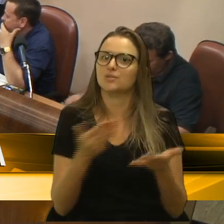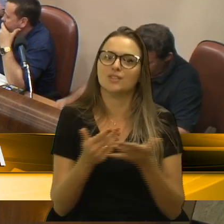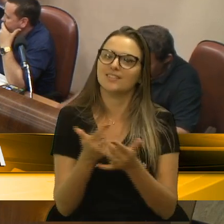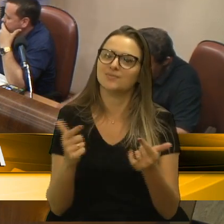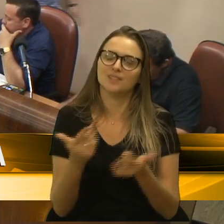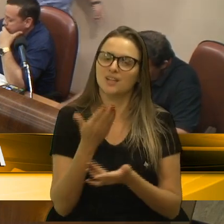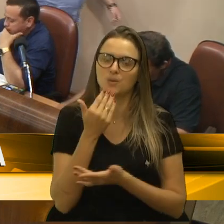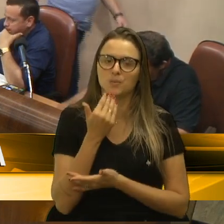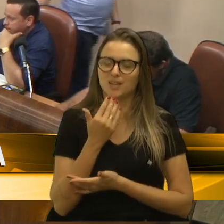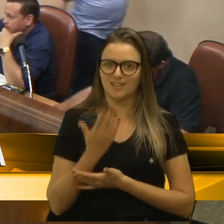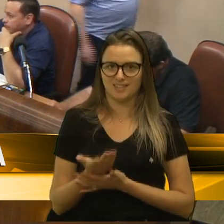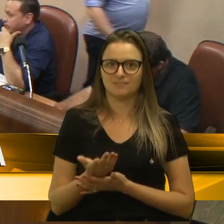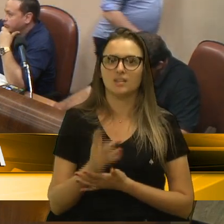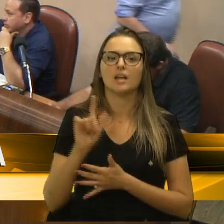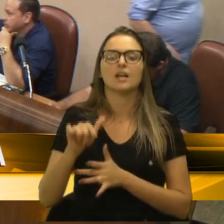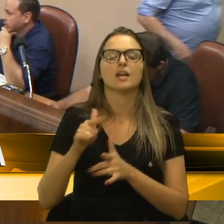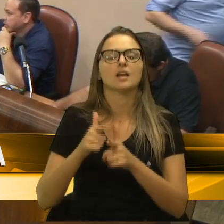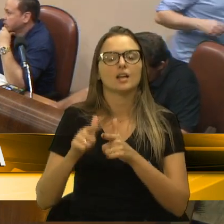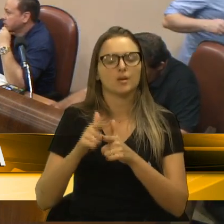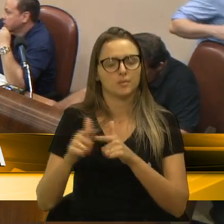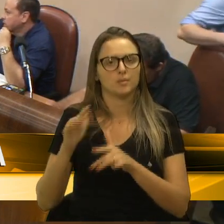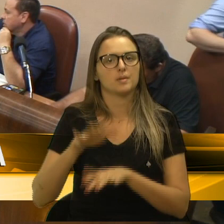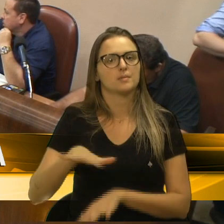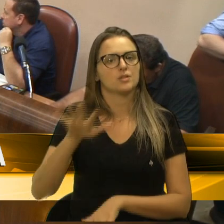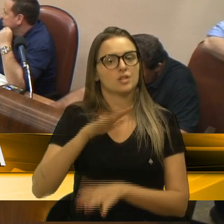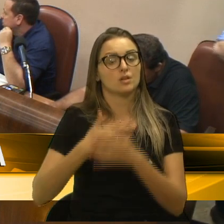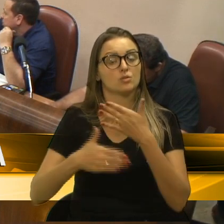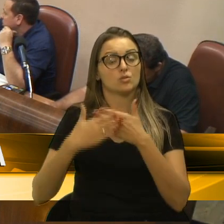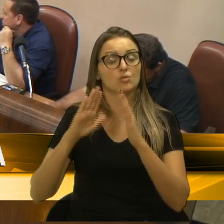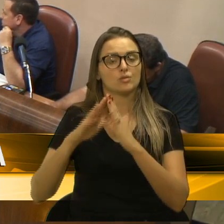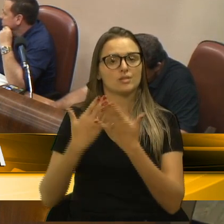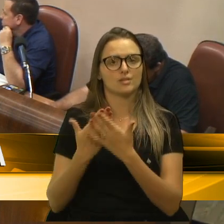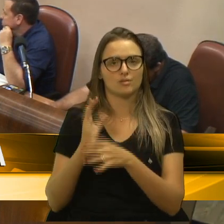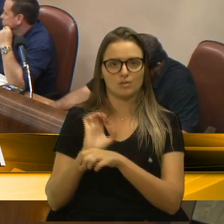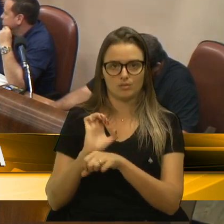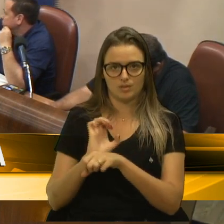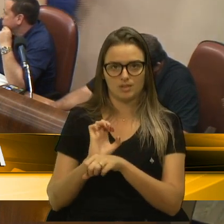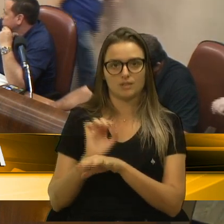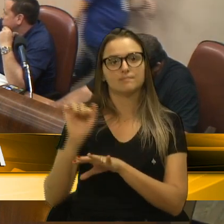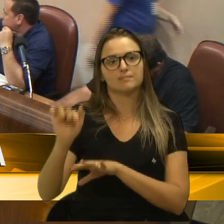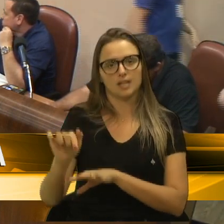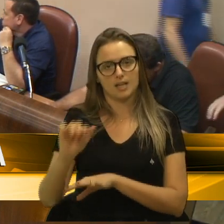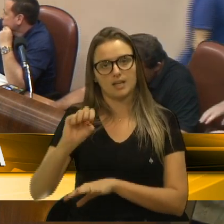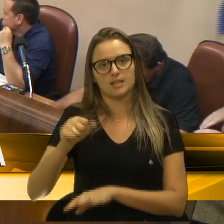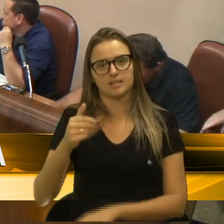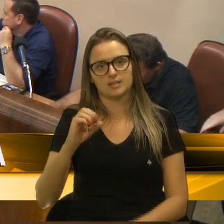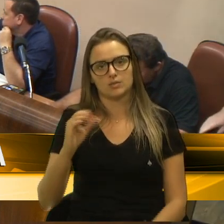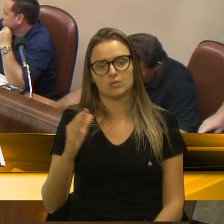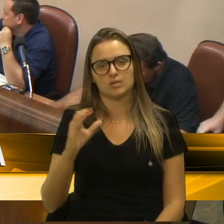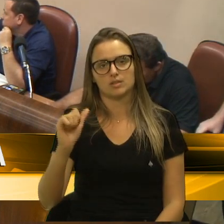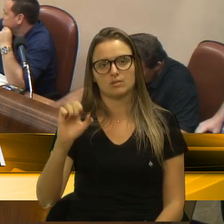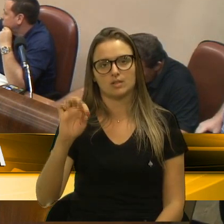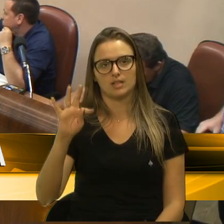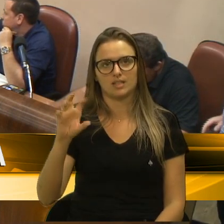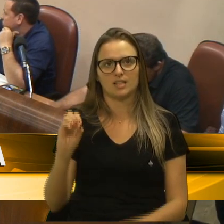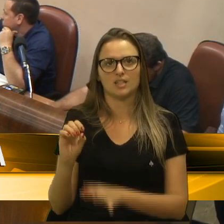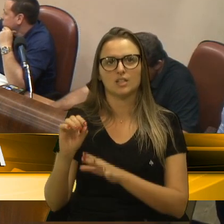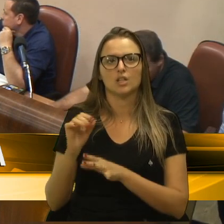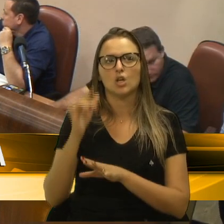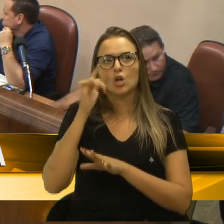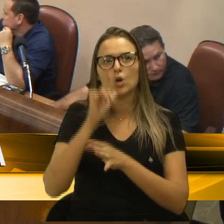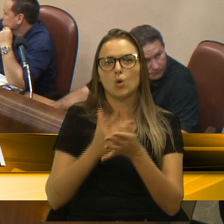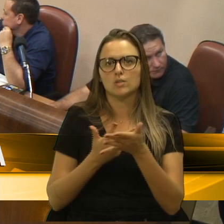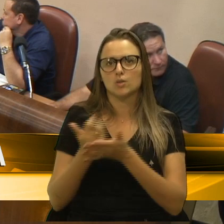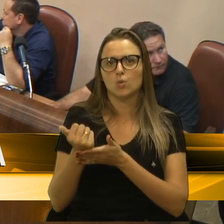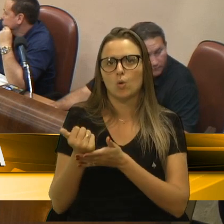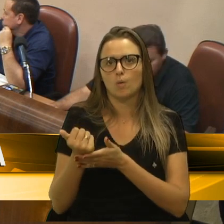Então, isso é um problema de todas as escolas estaduais. Essa pontual tinha merenda, um pouco comprou com verba do CPM,